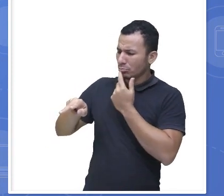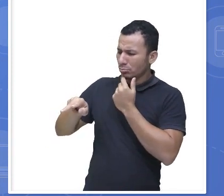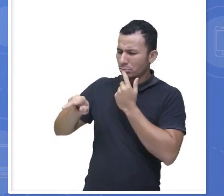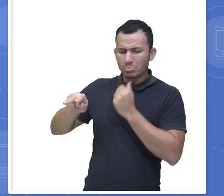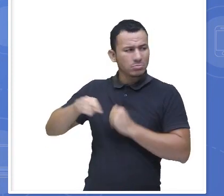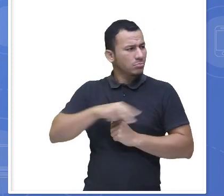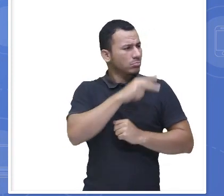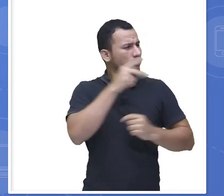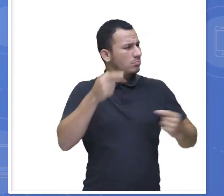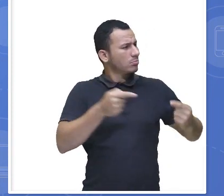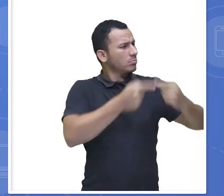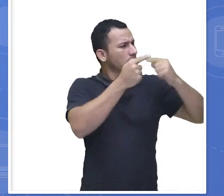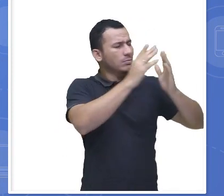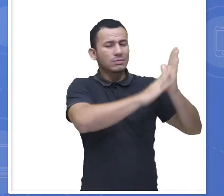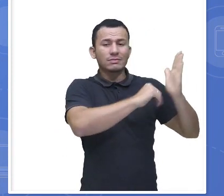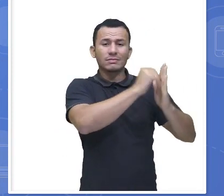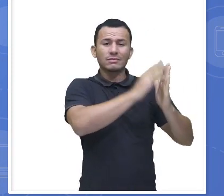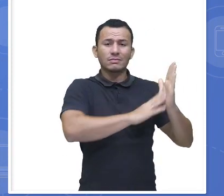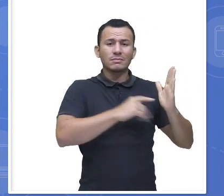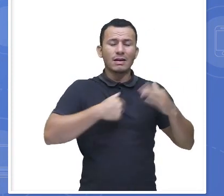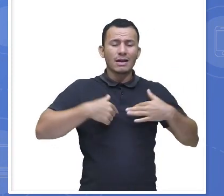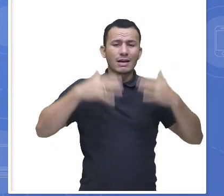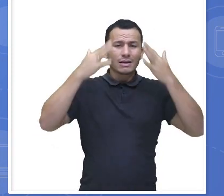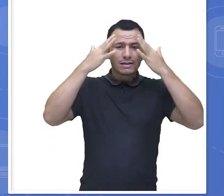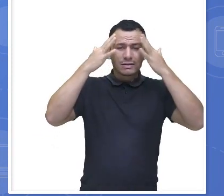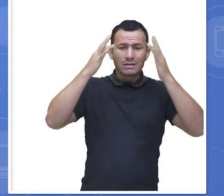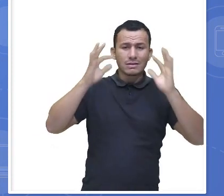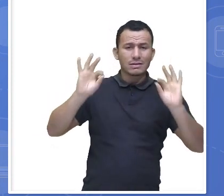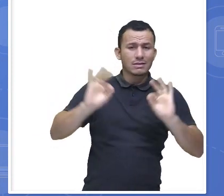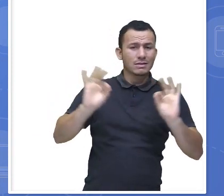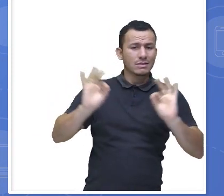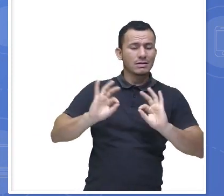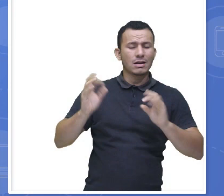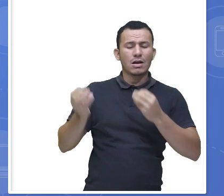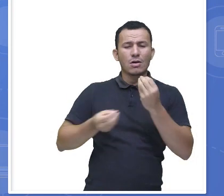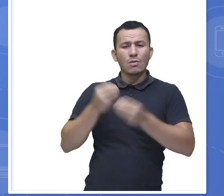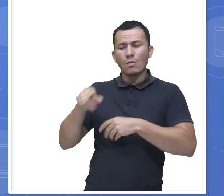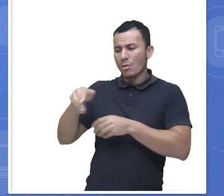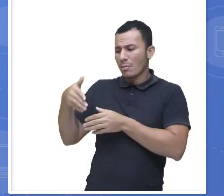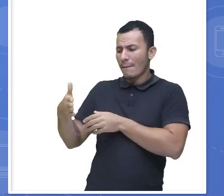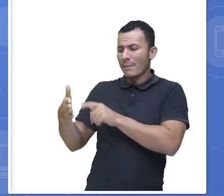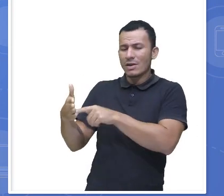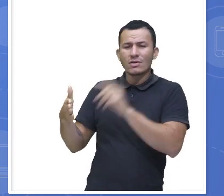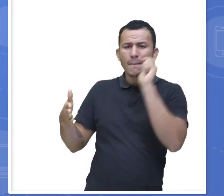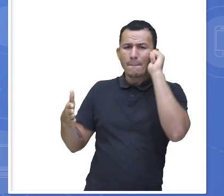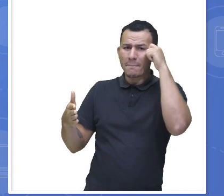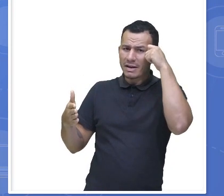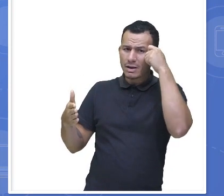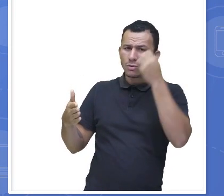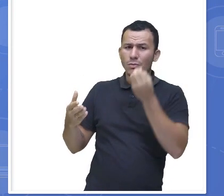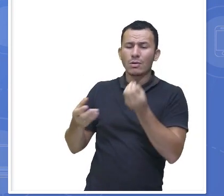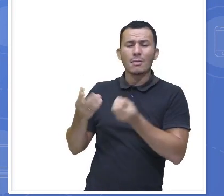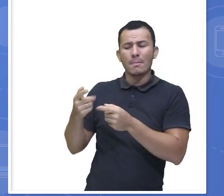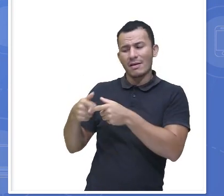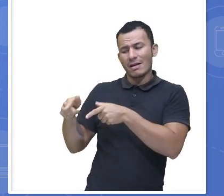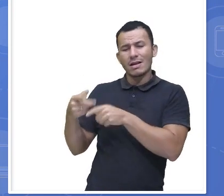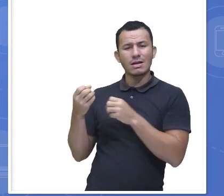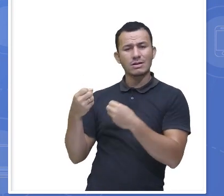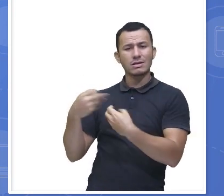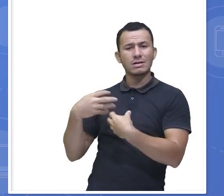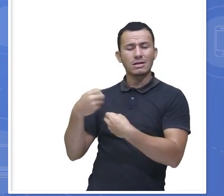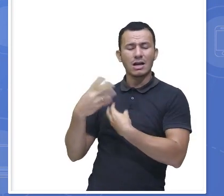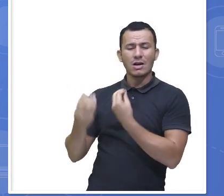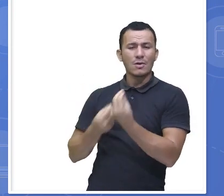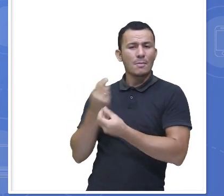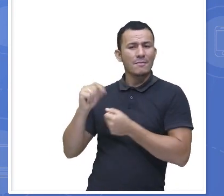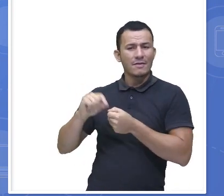Não sabia agora o que fazer da cor preta que o peixe lhe ensinava. Seguindo,